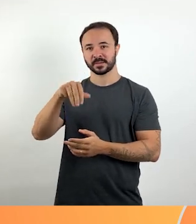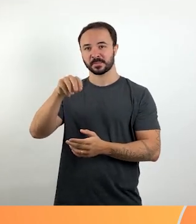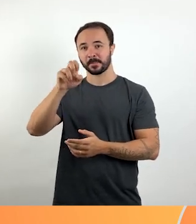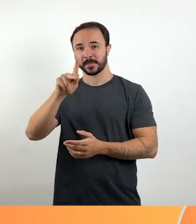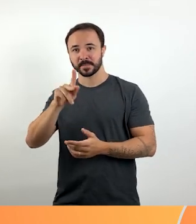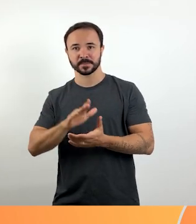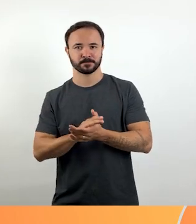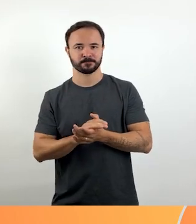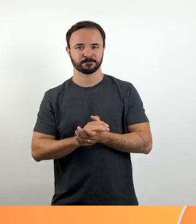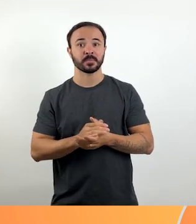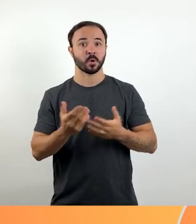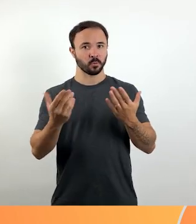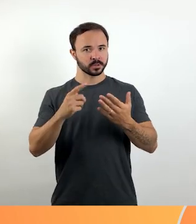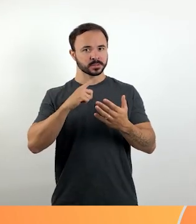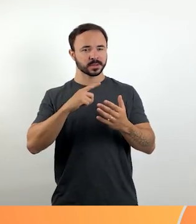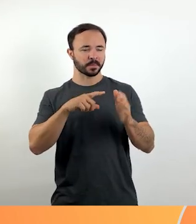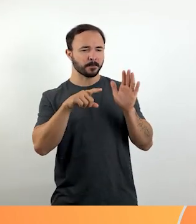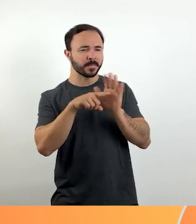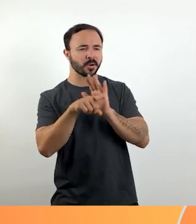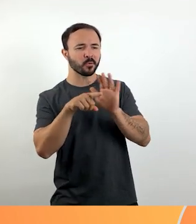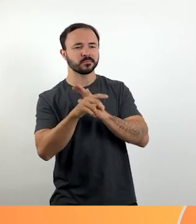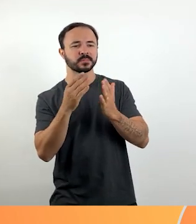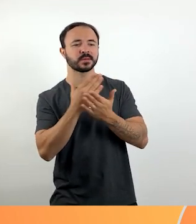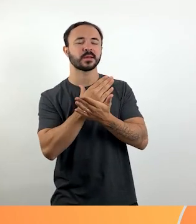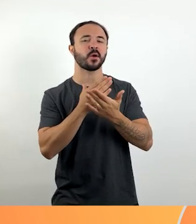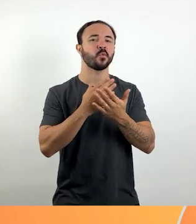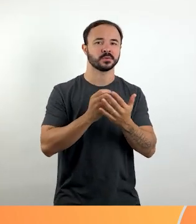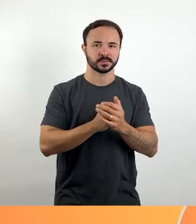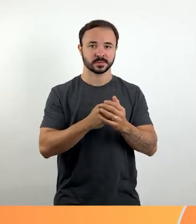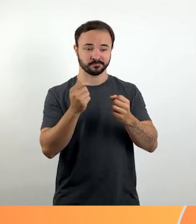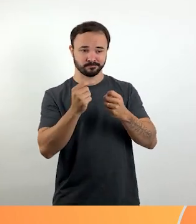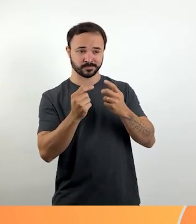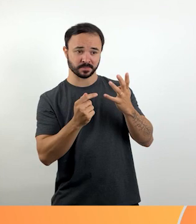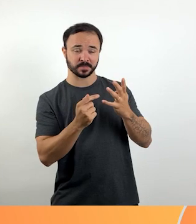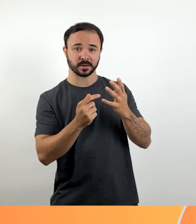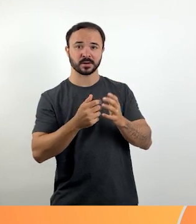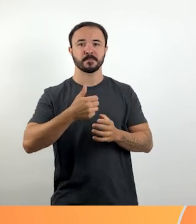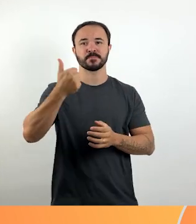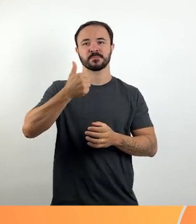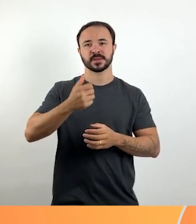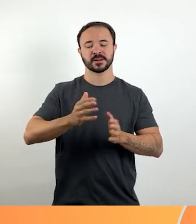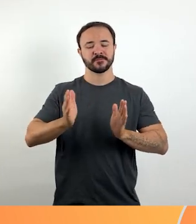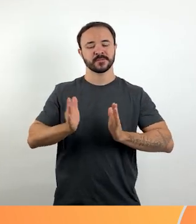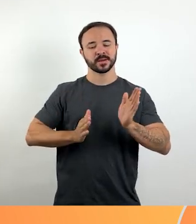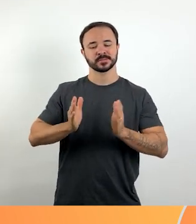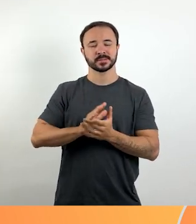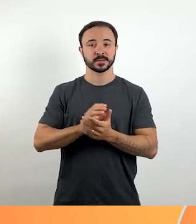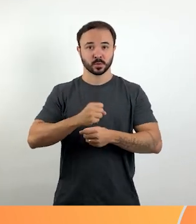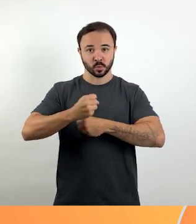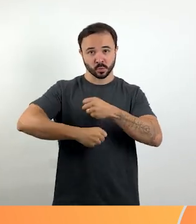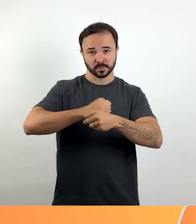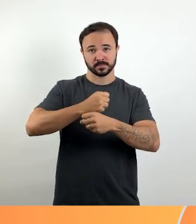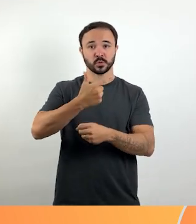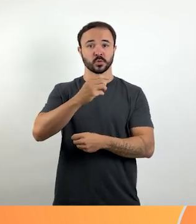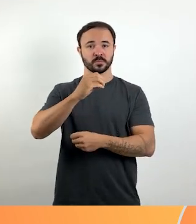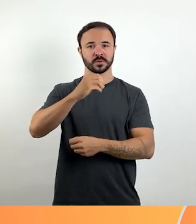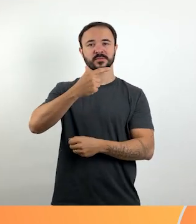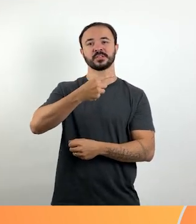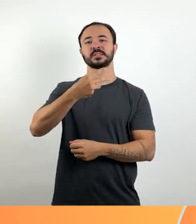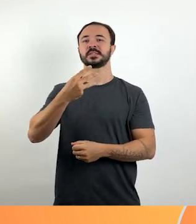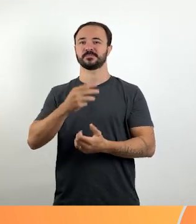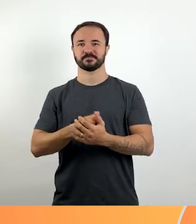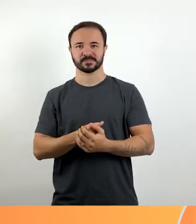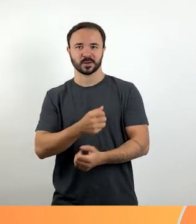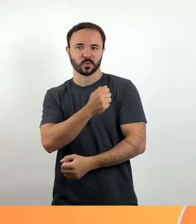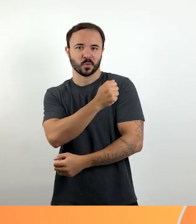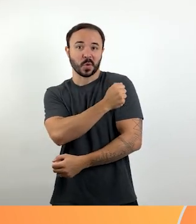aqui algumas questões da prova da primeira fase de 2023 do nível 2, que é para os alunos aí que estão